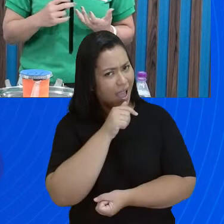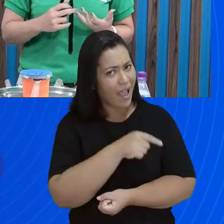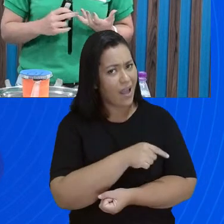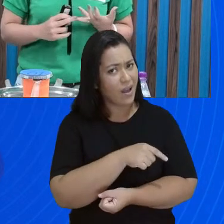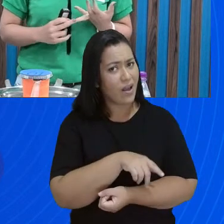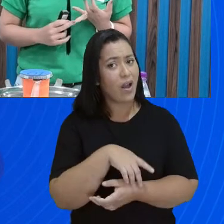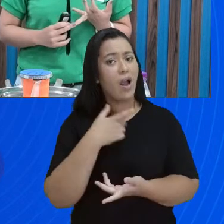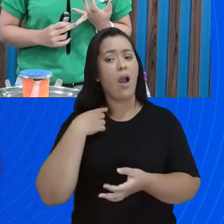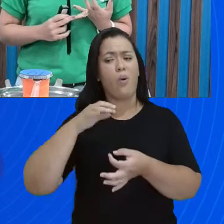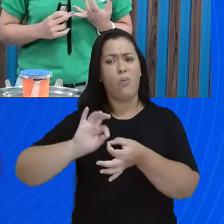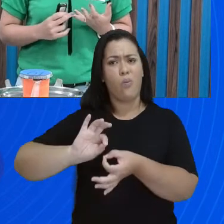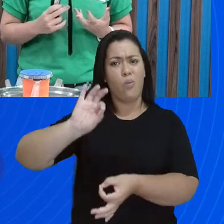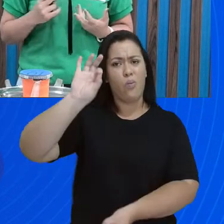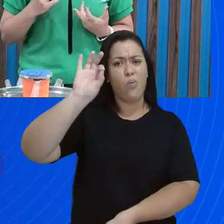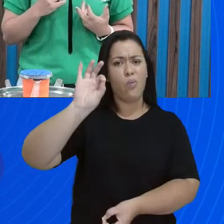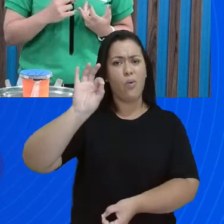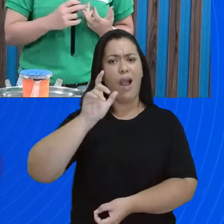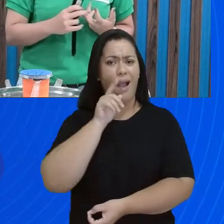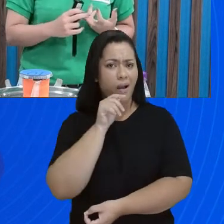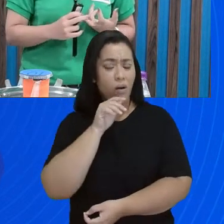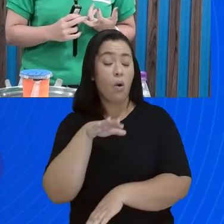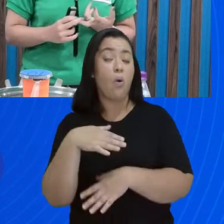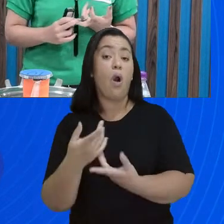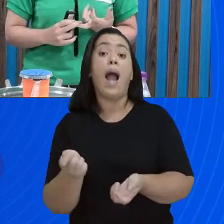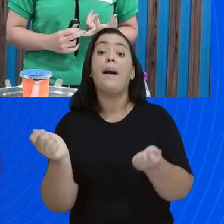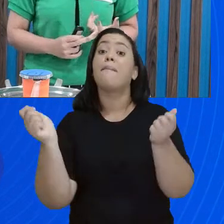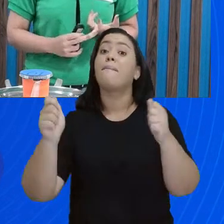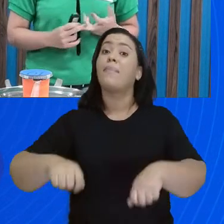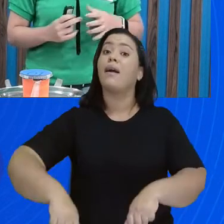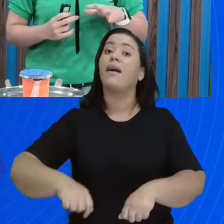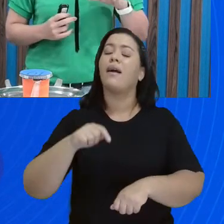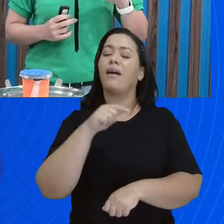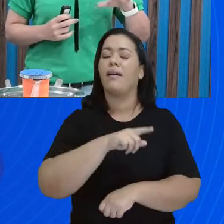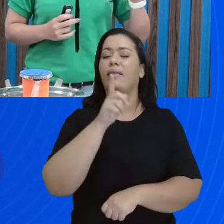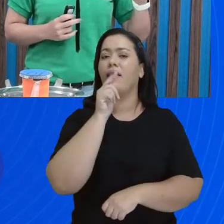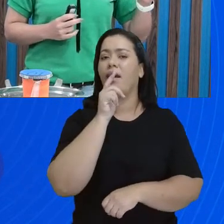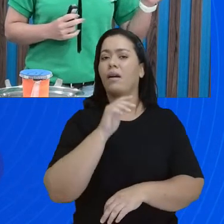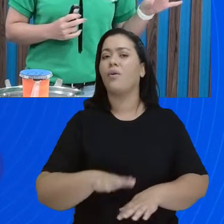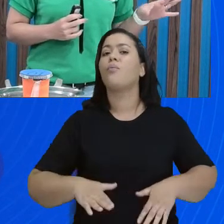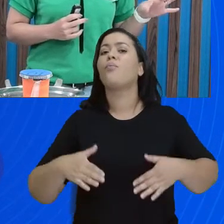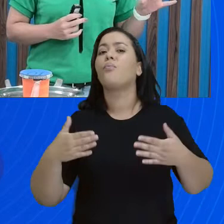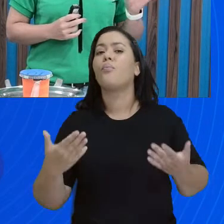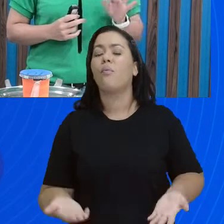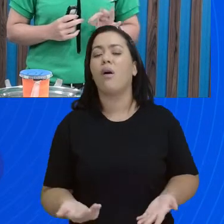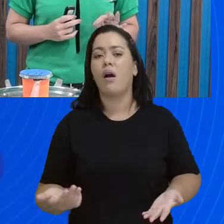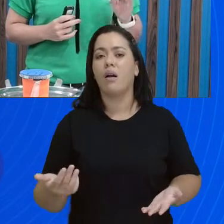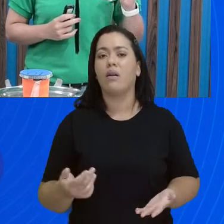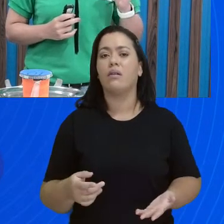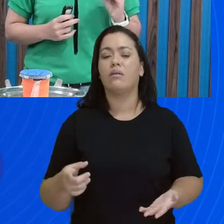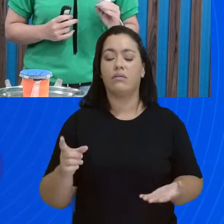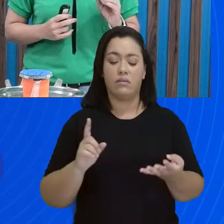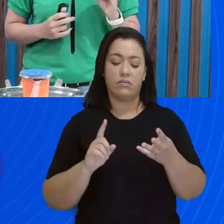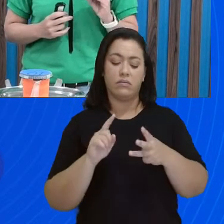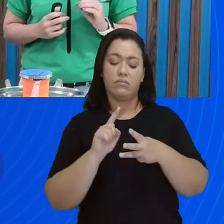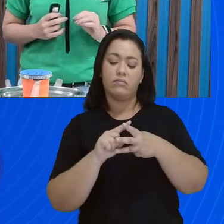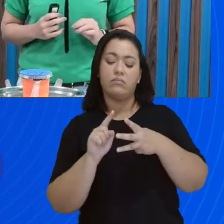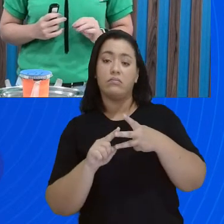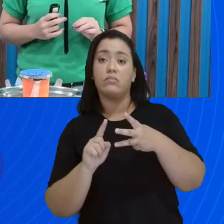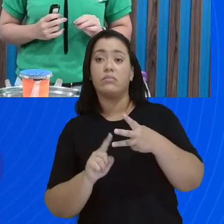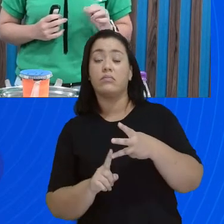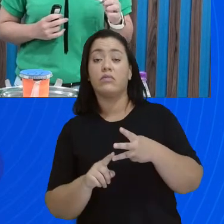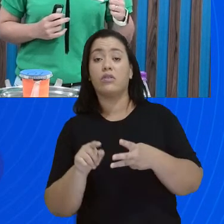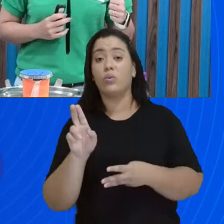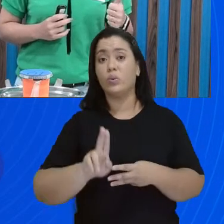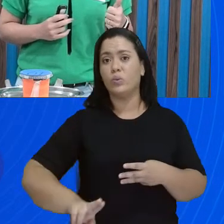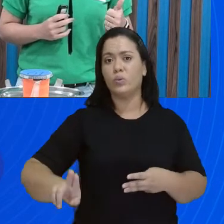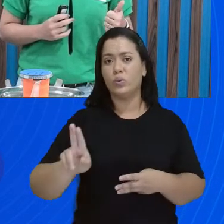o comprimento da água ou a capacidade? Qual dessas grandezas ela está